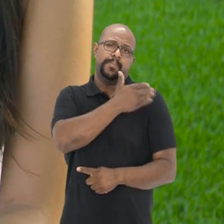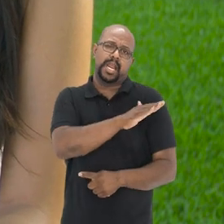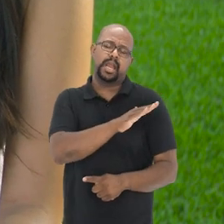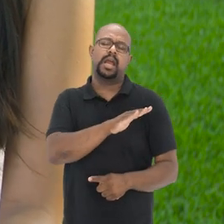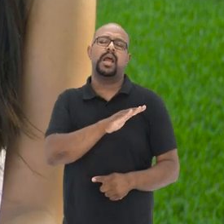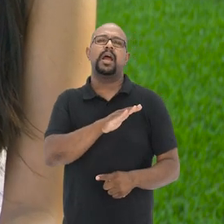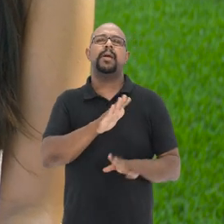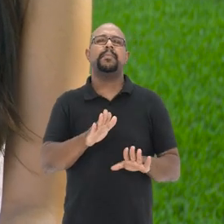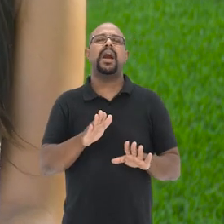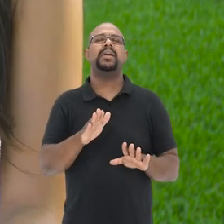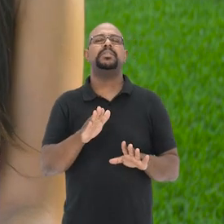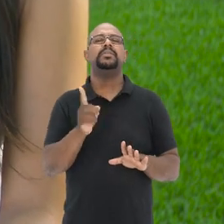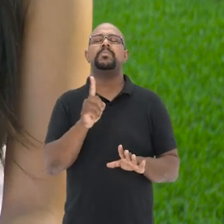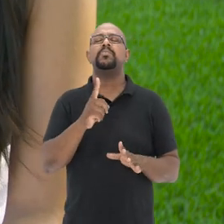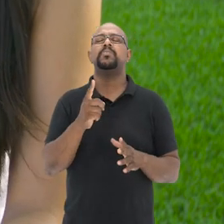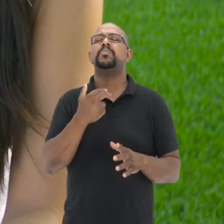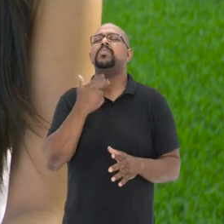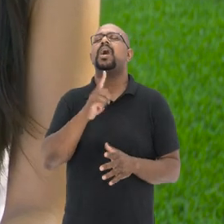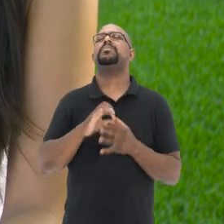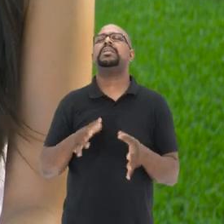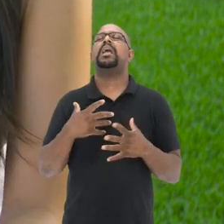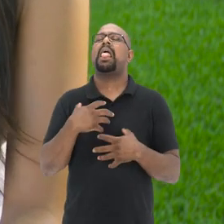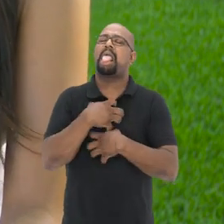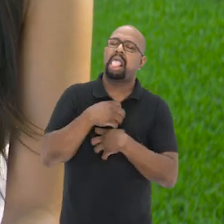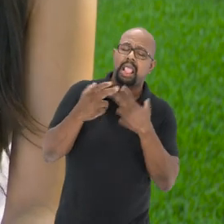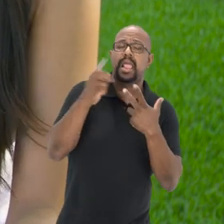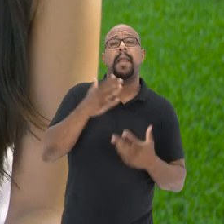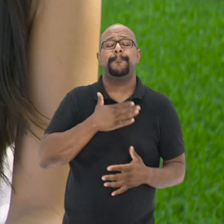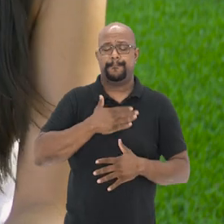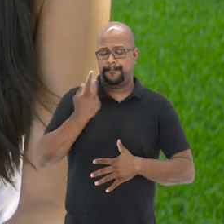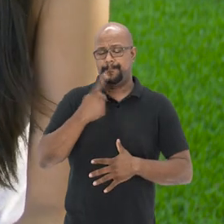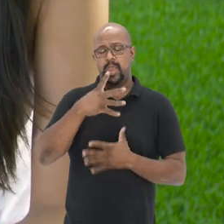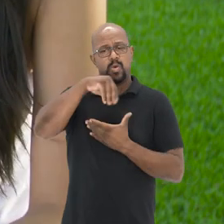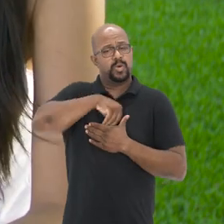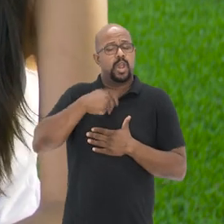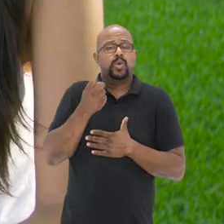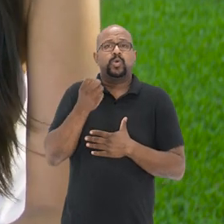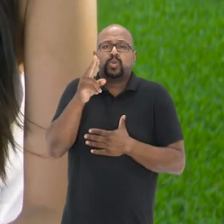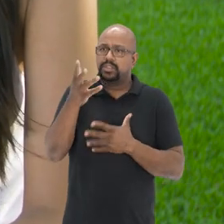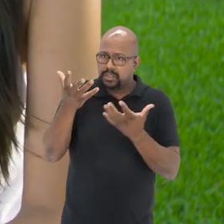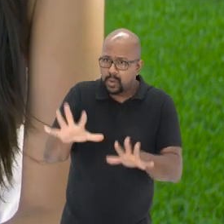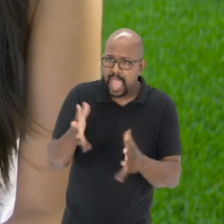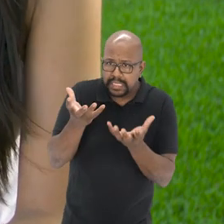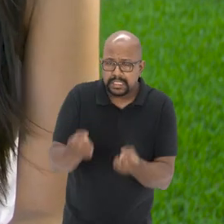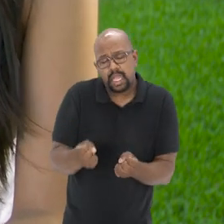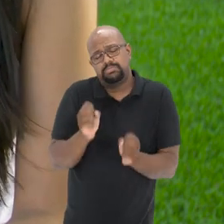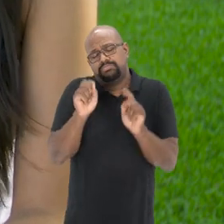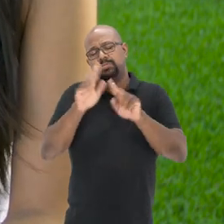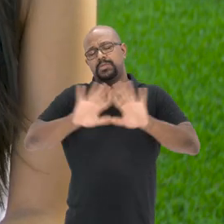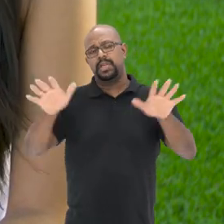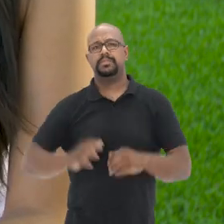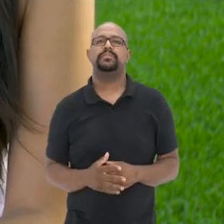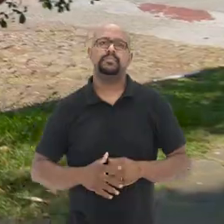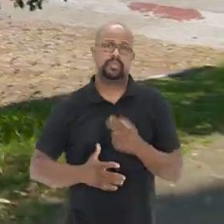a gente não pode ficar se deixando abalar por conta disso. É a minha essência, é o que eu sou, e tá tudo bem se as pessoas não quiserem